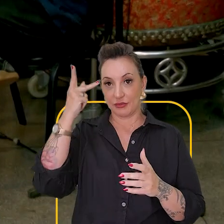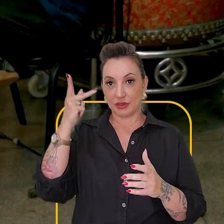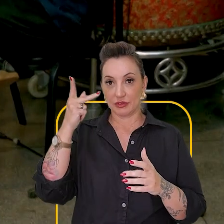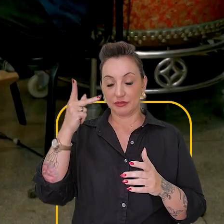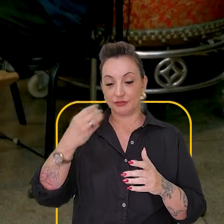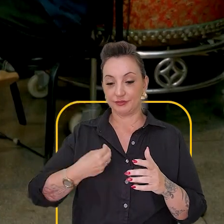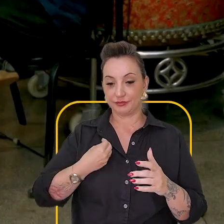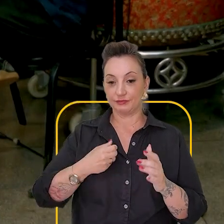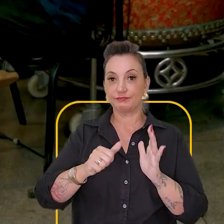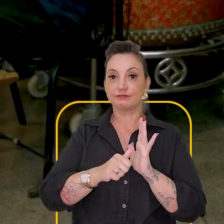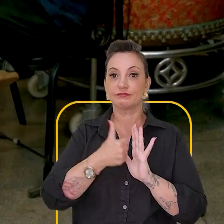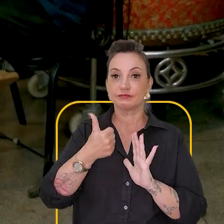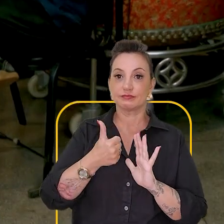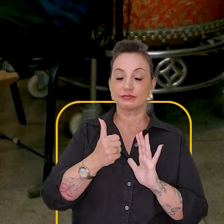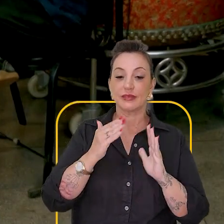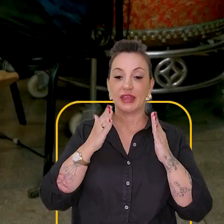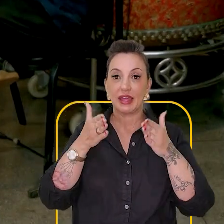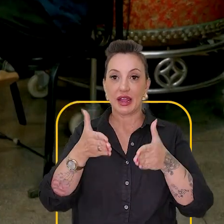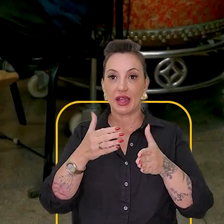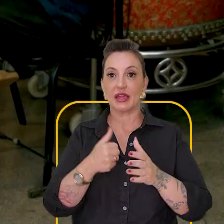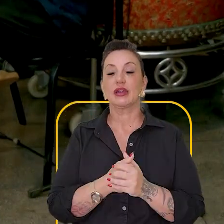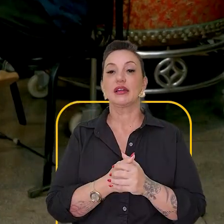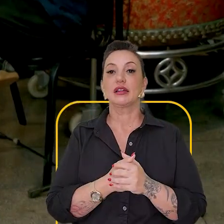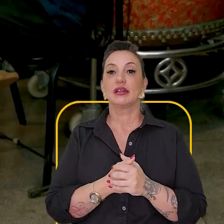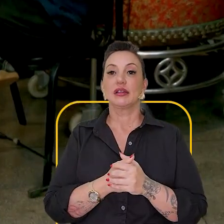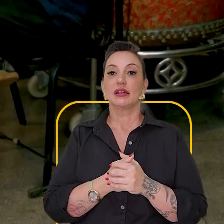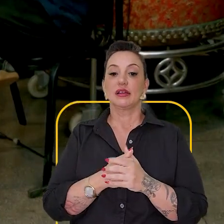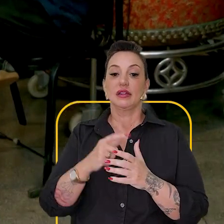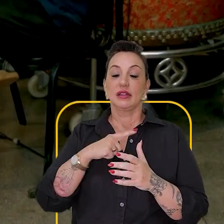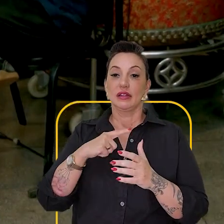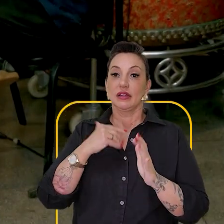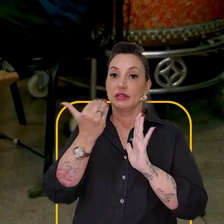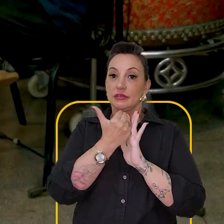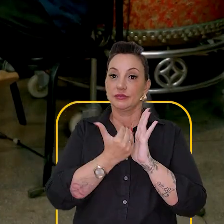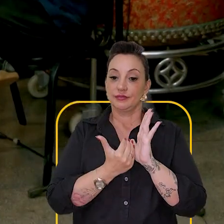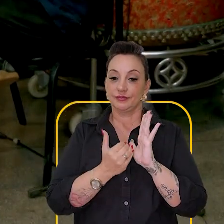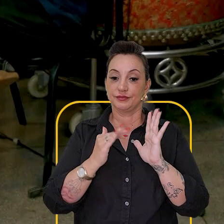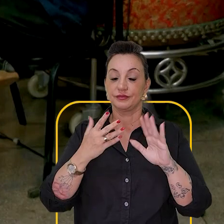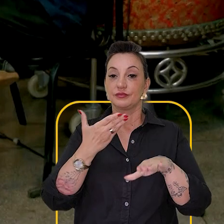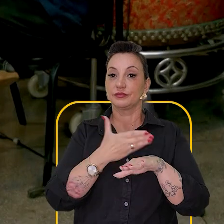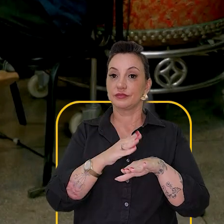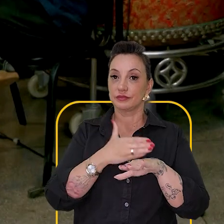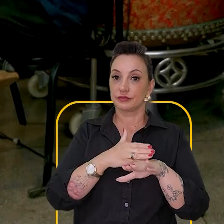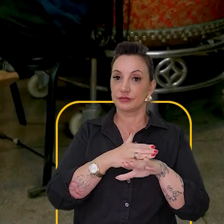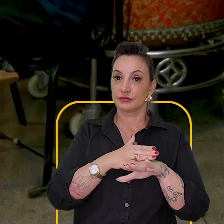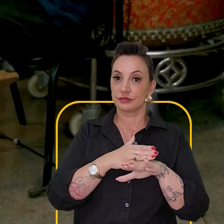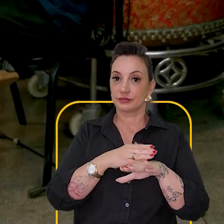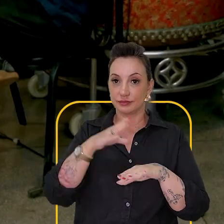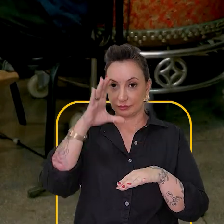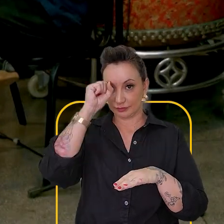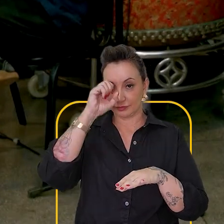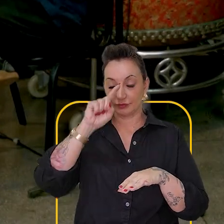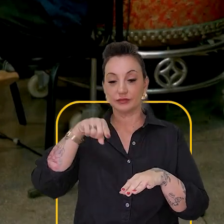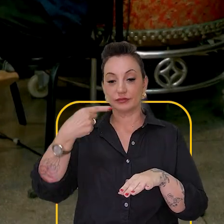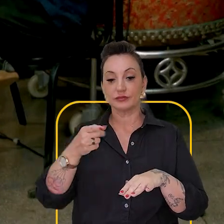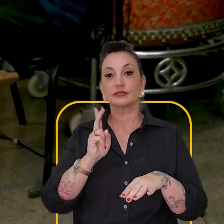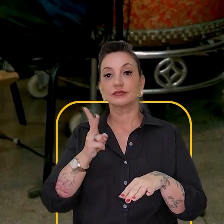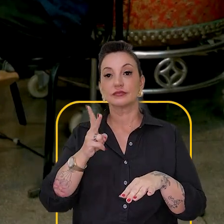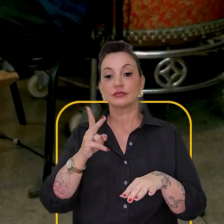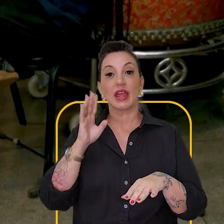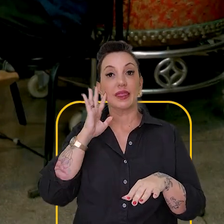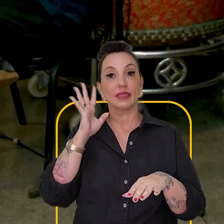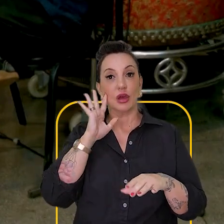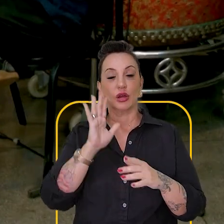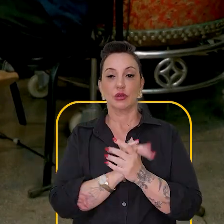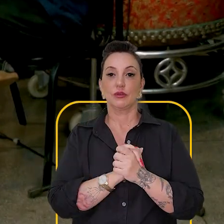pessoa está desde o primeiro desde que ela entra ela tem uma lista de todas as técnicas que ela vai fazer e ela sempre tem